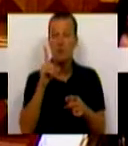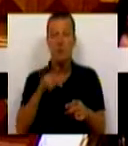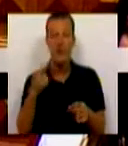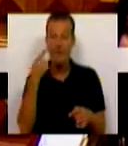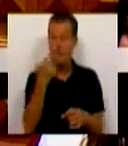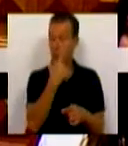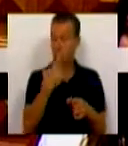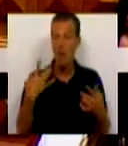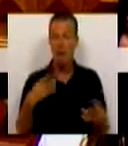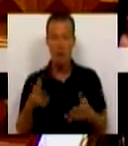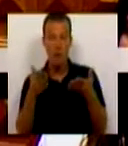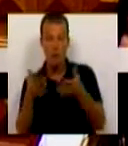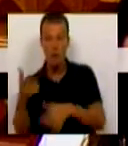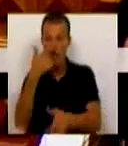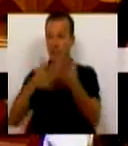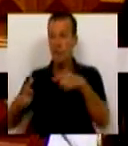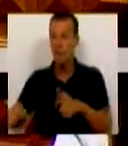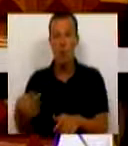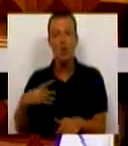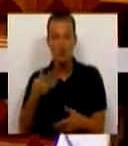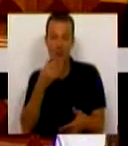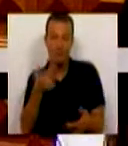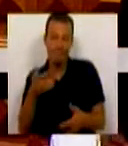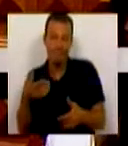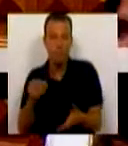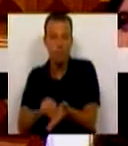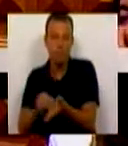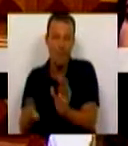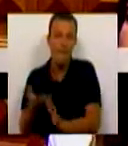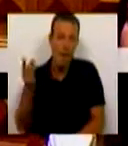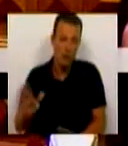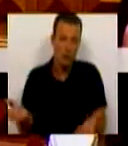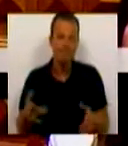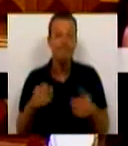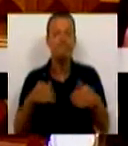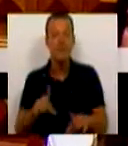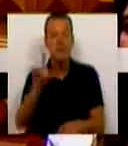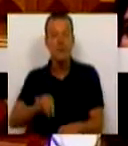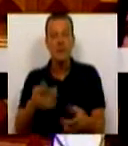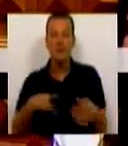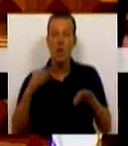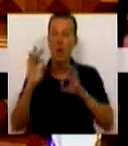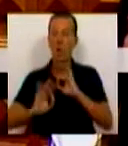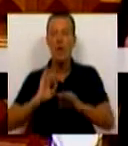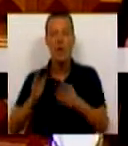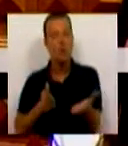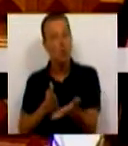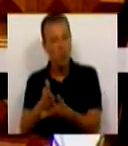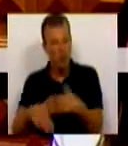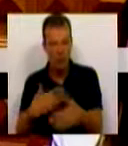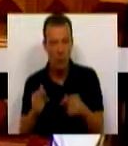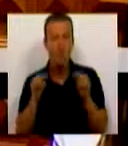sobretudo crianças e populações mais desfavorecidas. Mas também nos cuidados continuados.